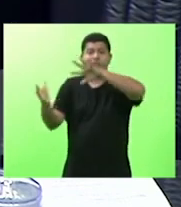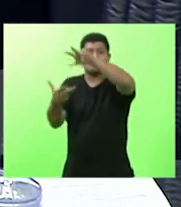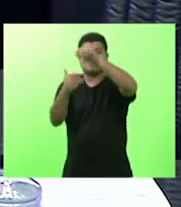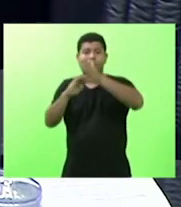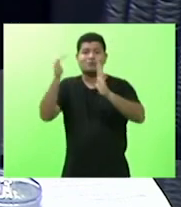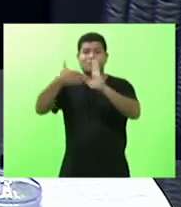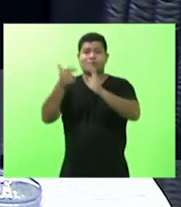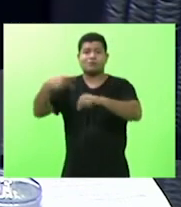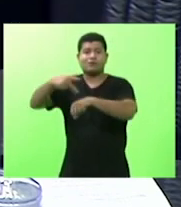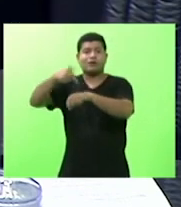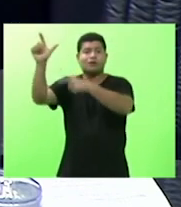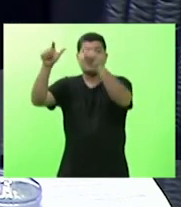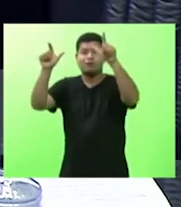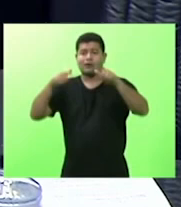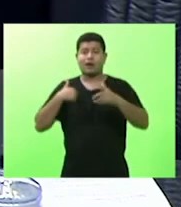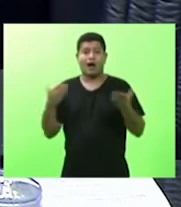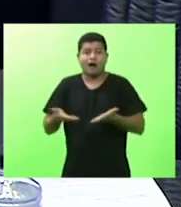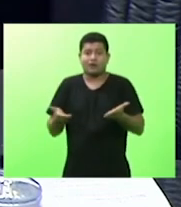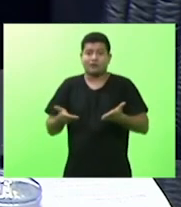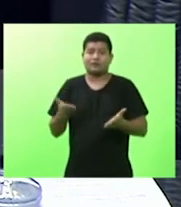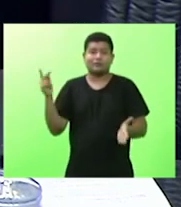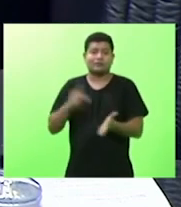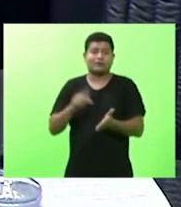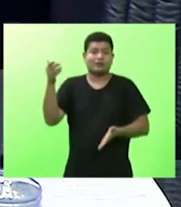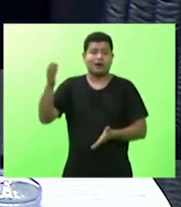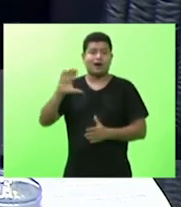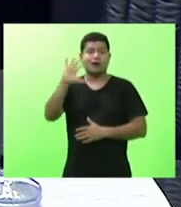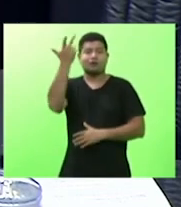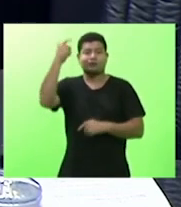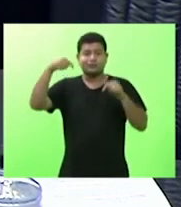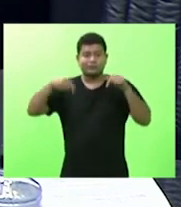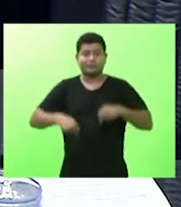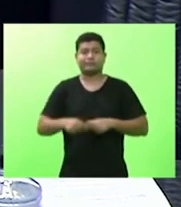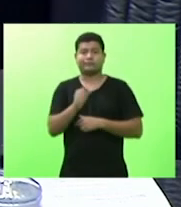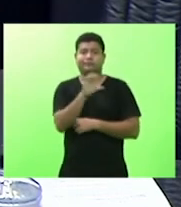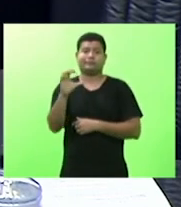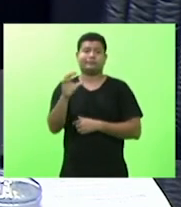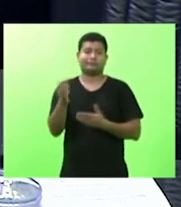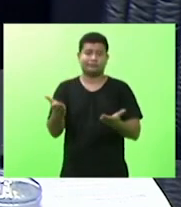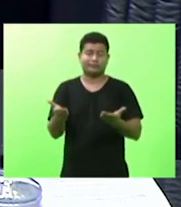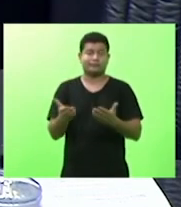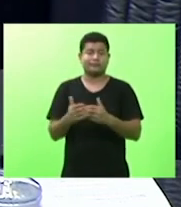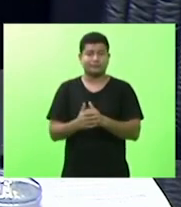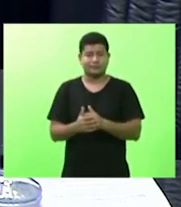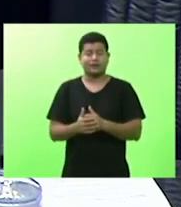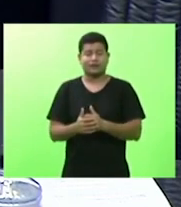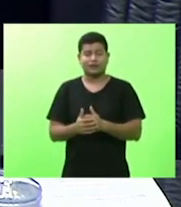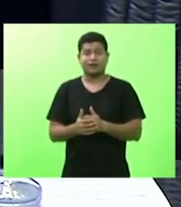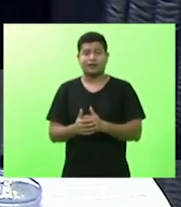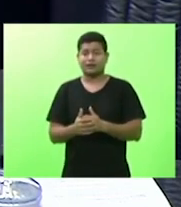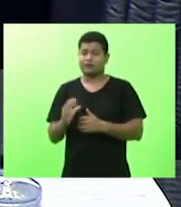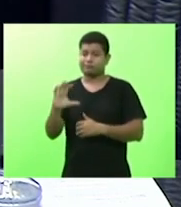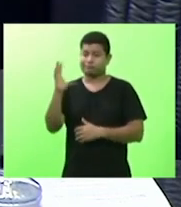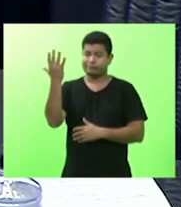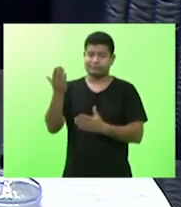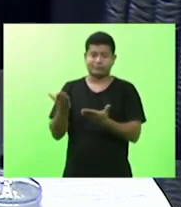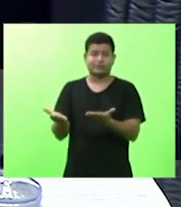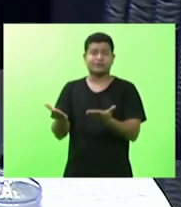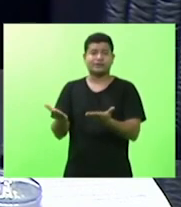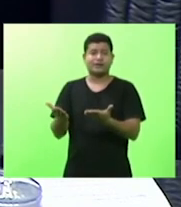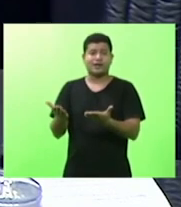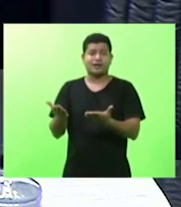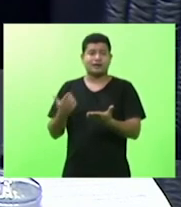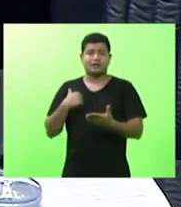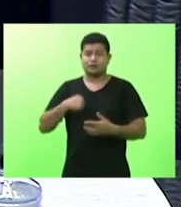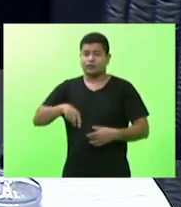que hoje bateu a nossa porta e se abateu sobre os catarinenses. Um fato em que a gente fica numa apreensão,